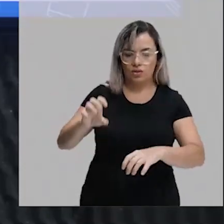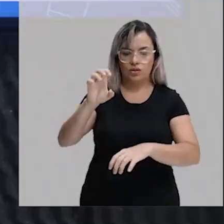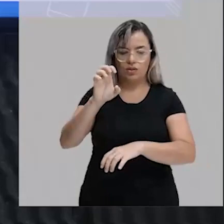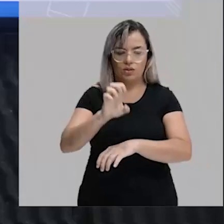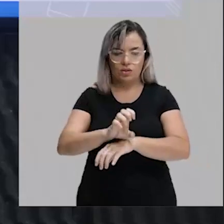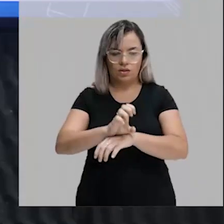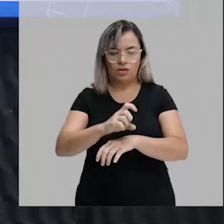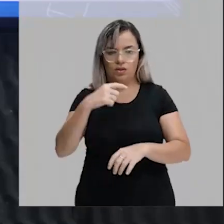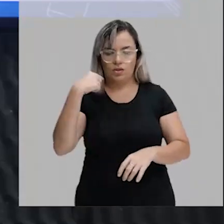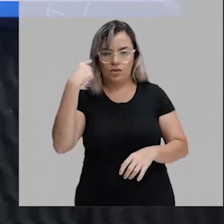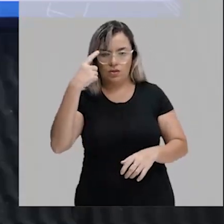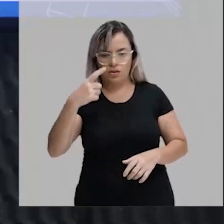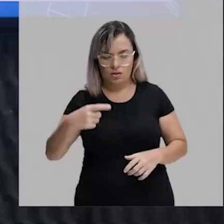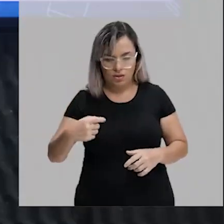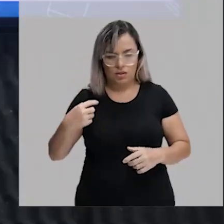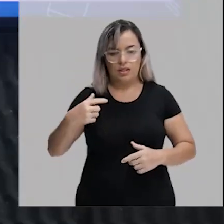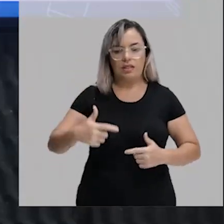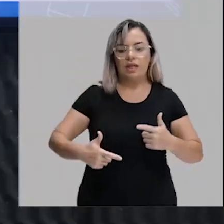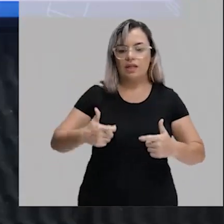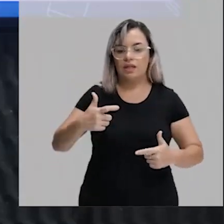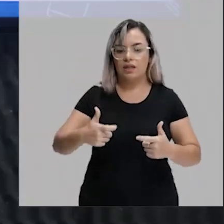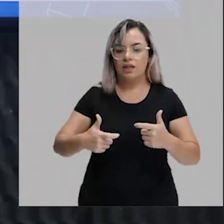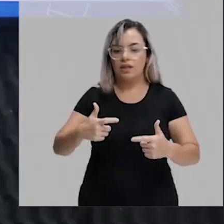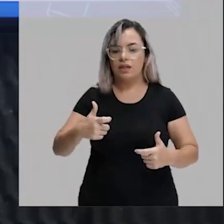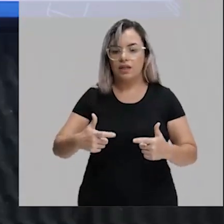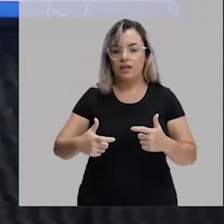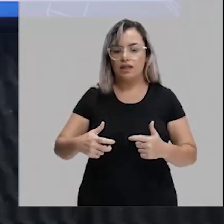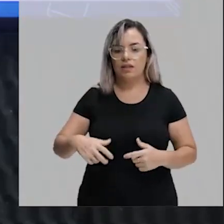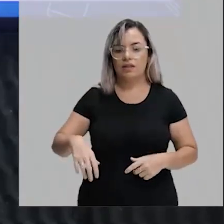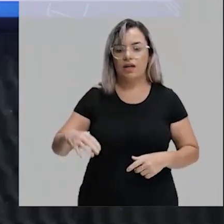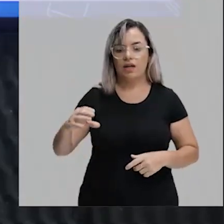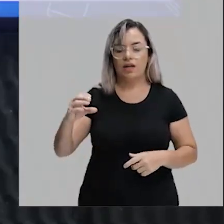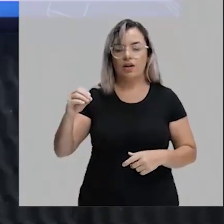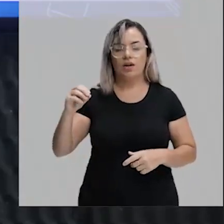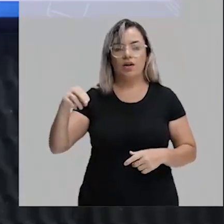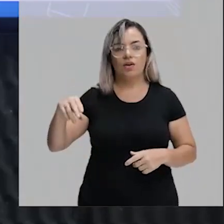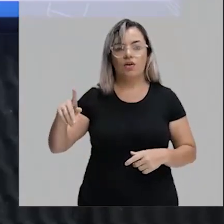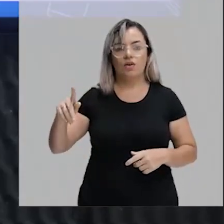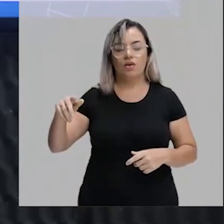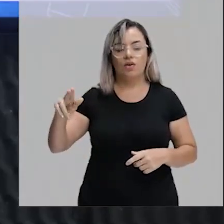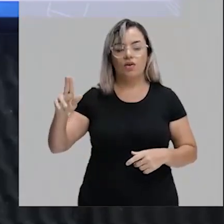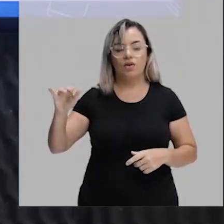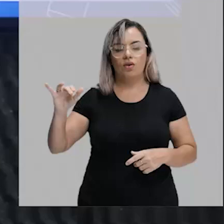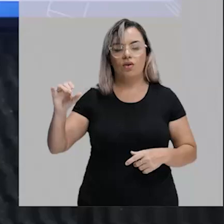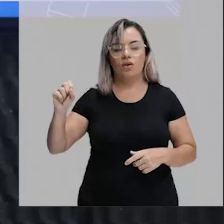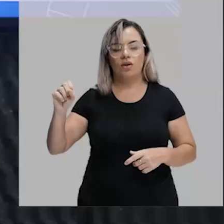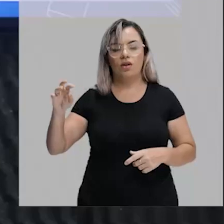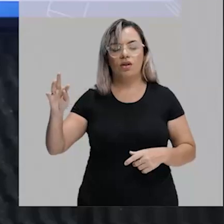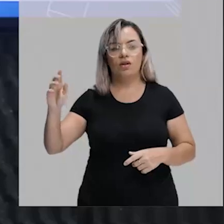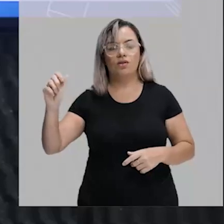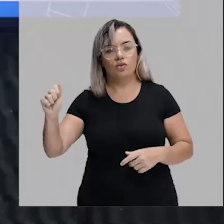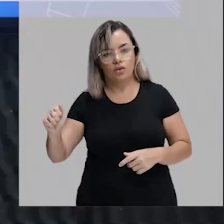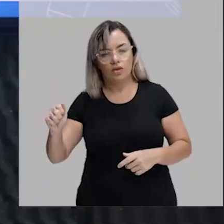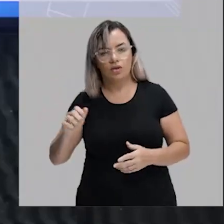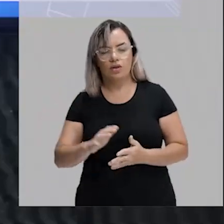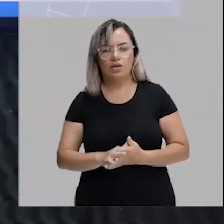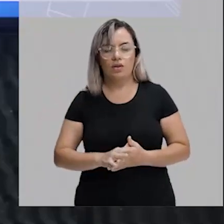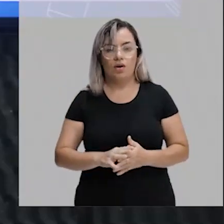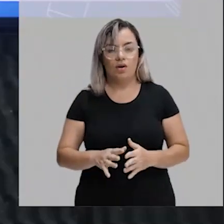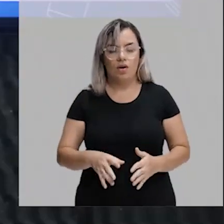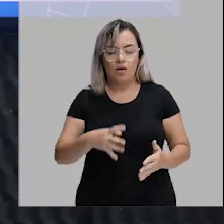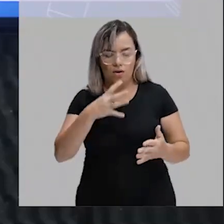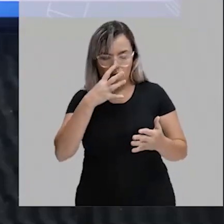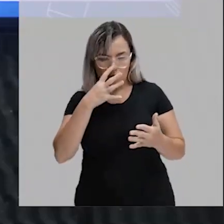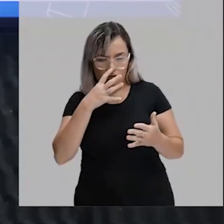principal conflito foi a Guerra da Reconquista, contra os cristãos moros, contra os muçulmanos. Observe que o último reino ali na